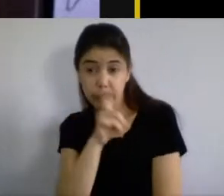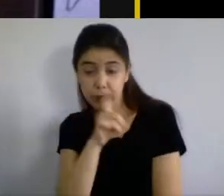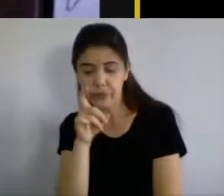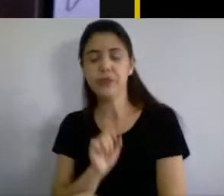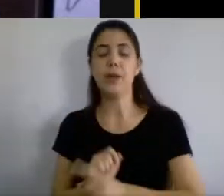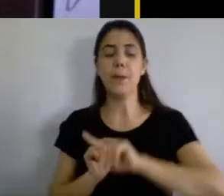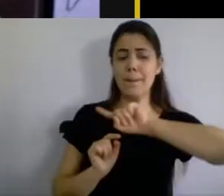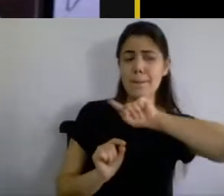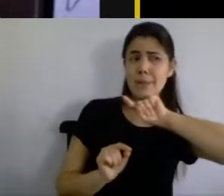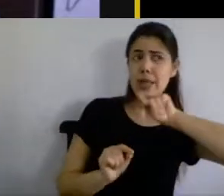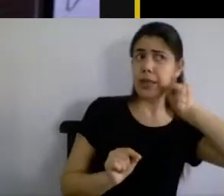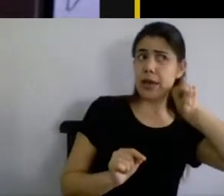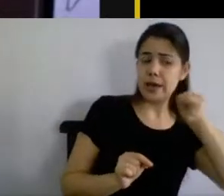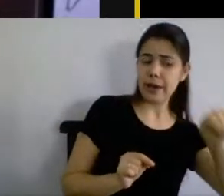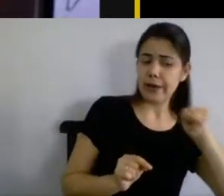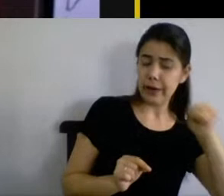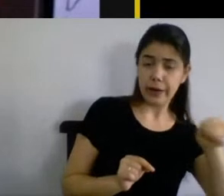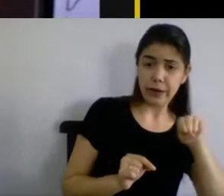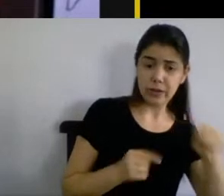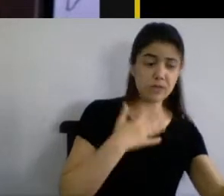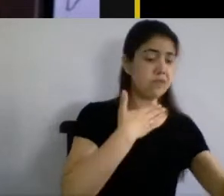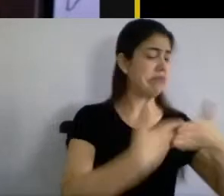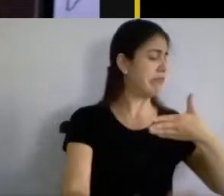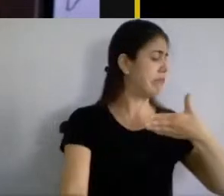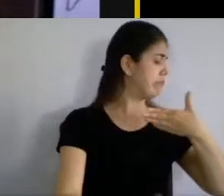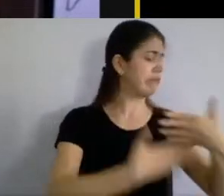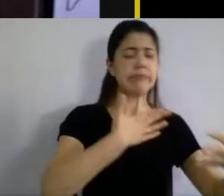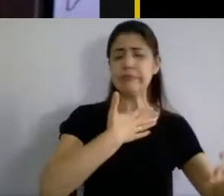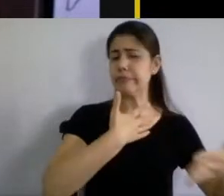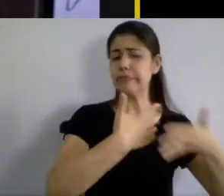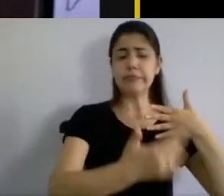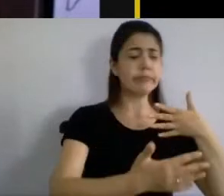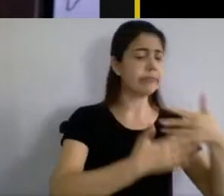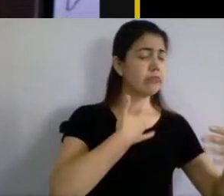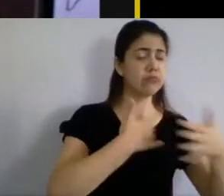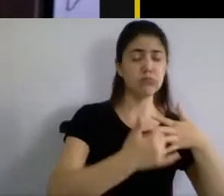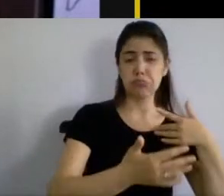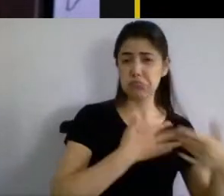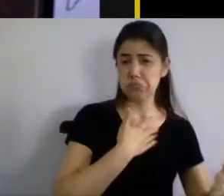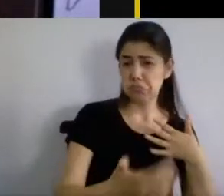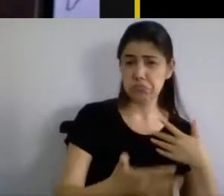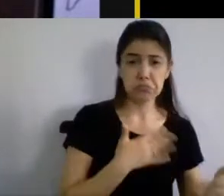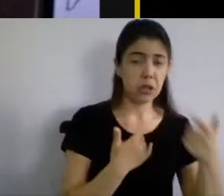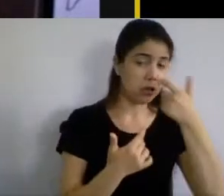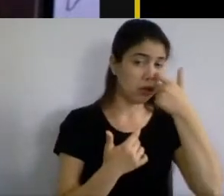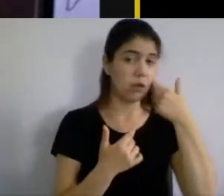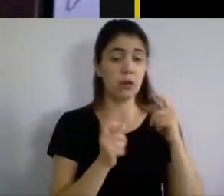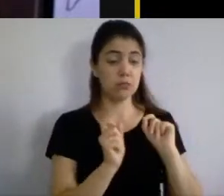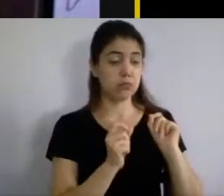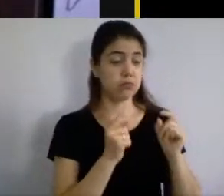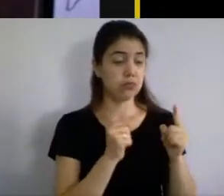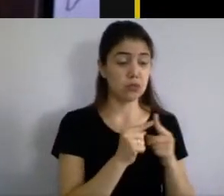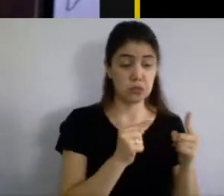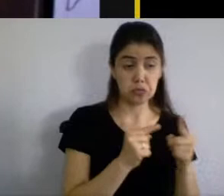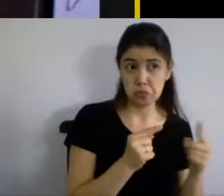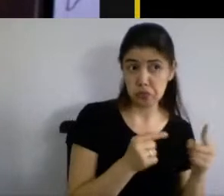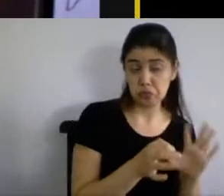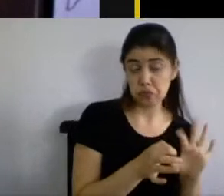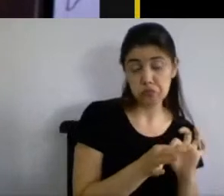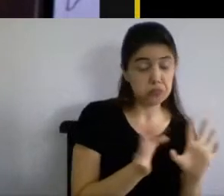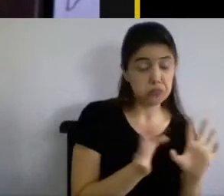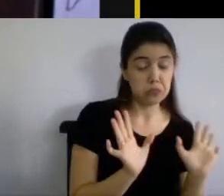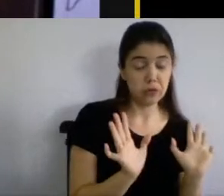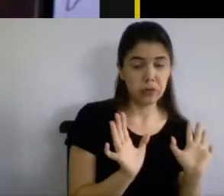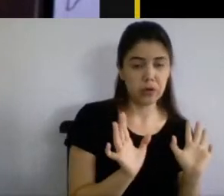A retórica usa de qualquer meio possível, de qualquer meio disponível, para convencer ou